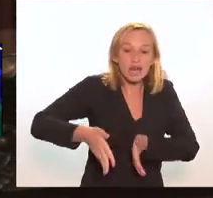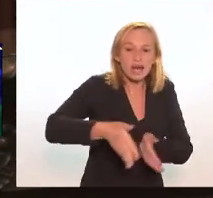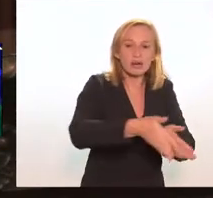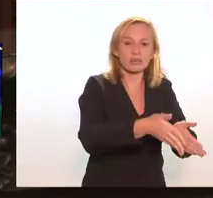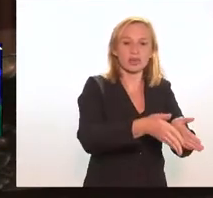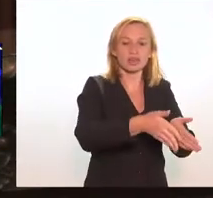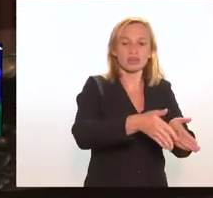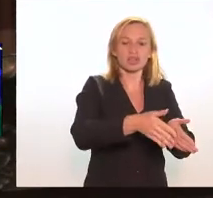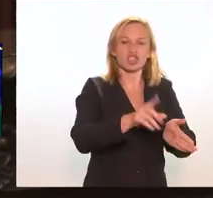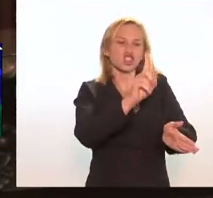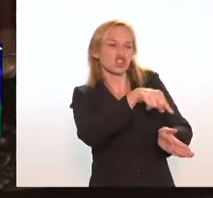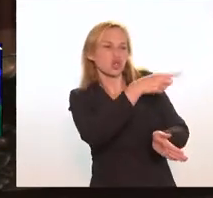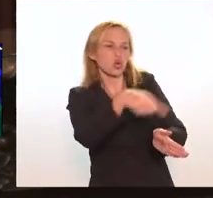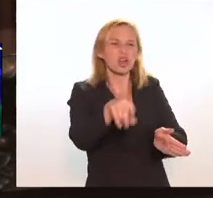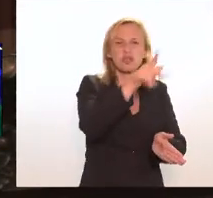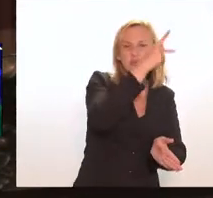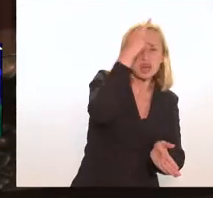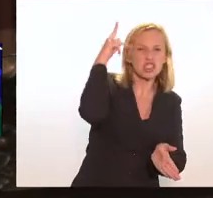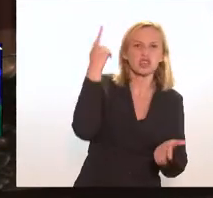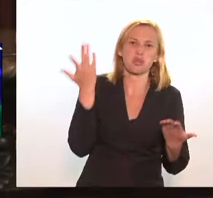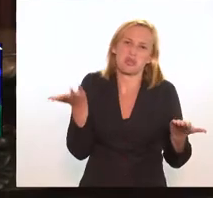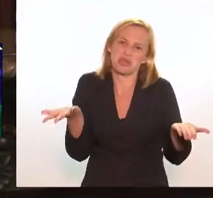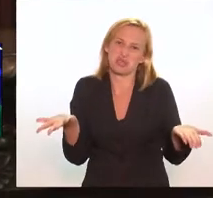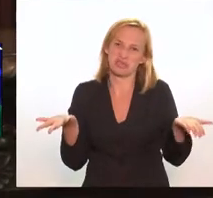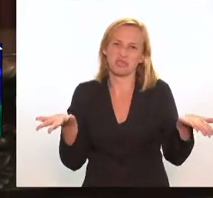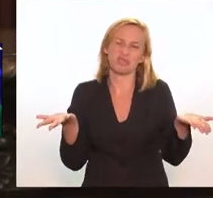excluir pessoas.